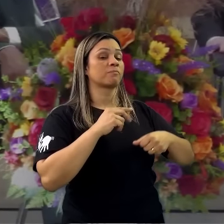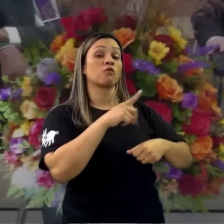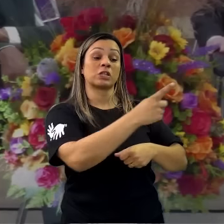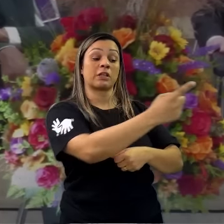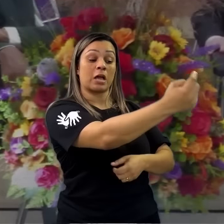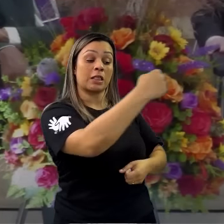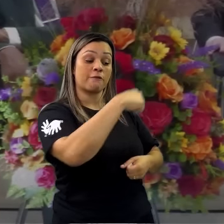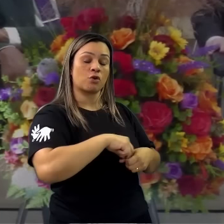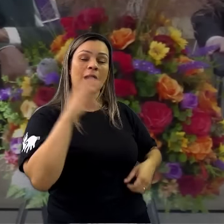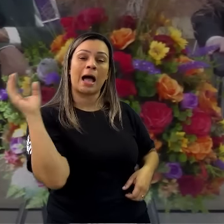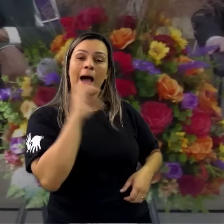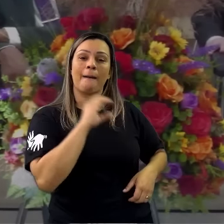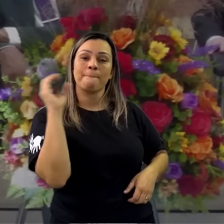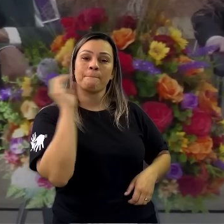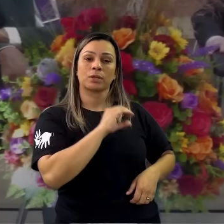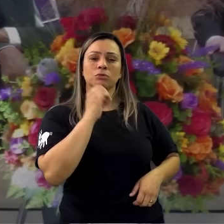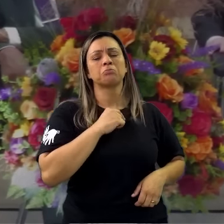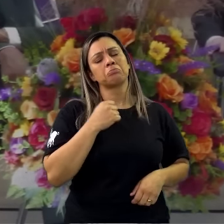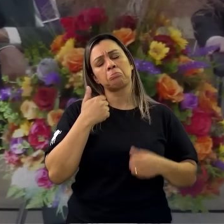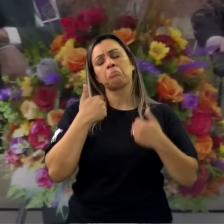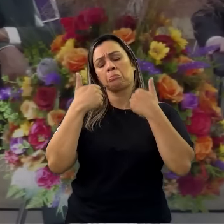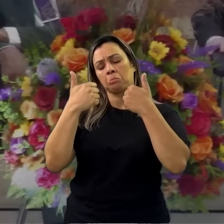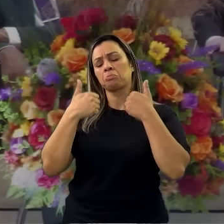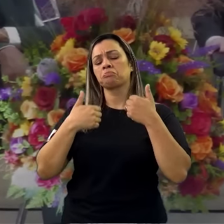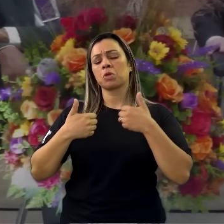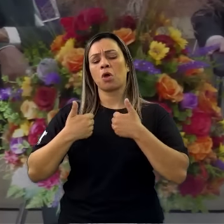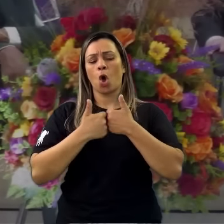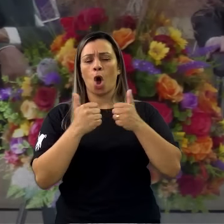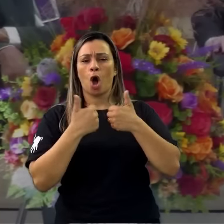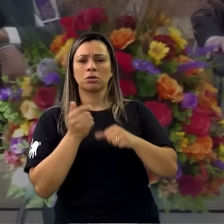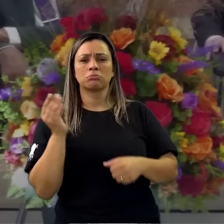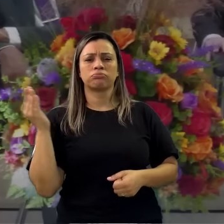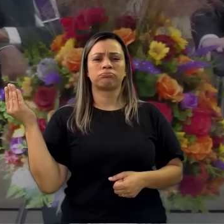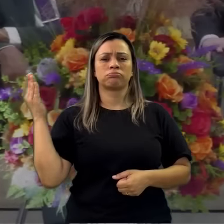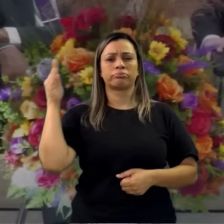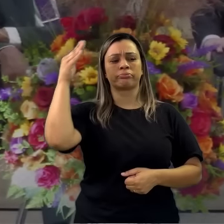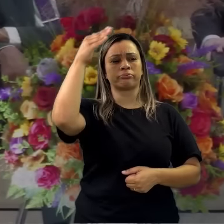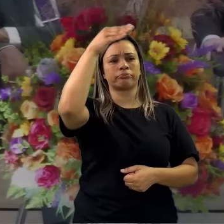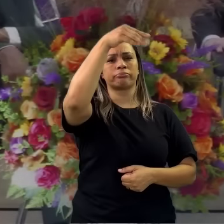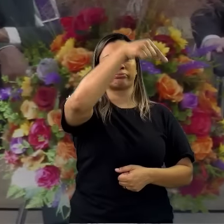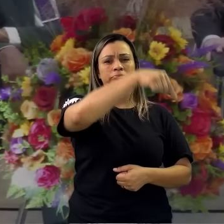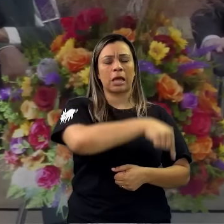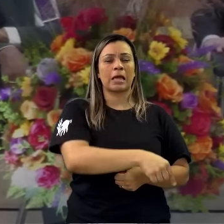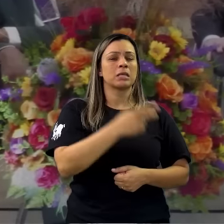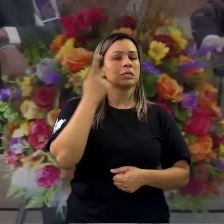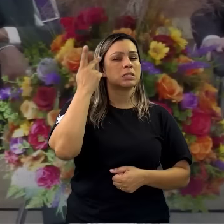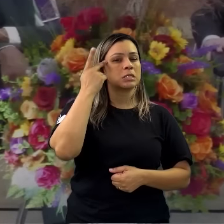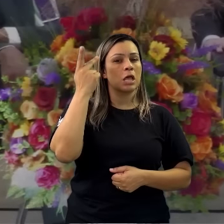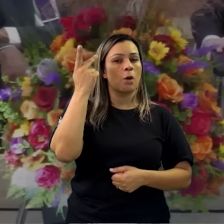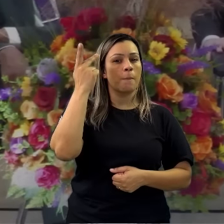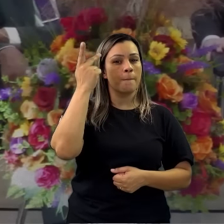vai ter que voltar peguei o ônibus Disse em São Paulo cheguei quinta à noite preguei sexta à noite coloquei a mala no canto da casa